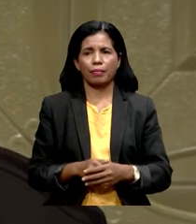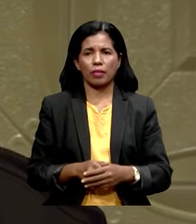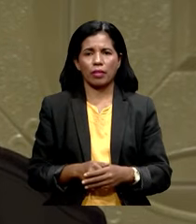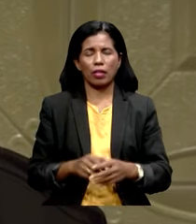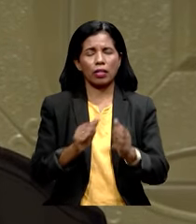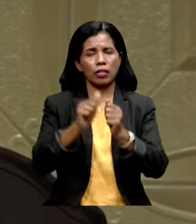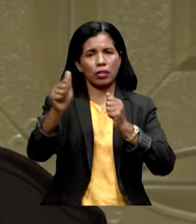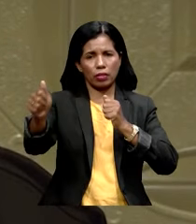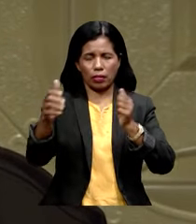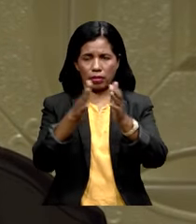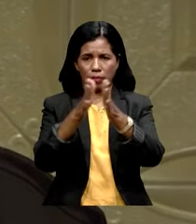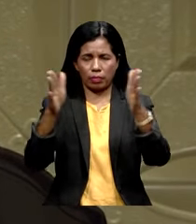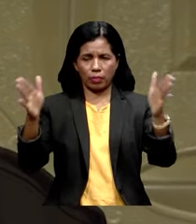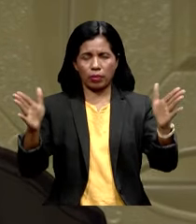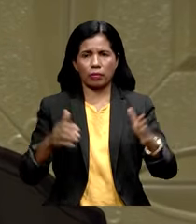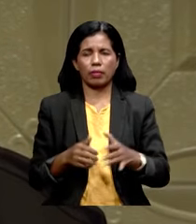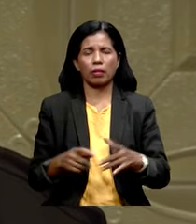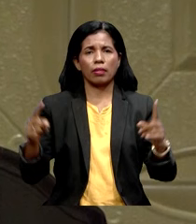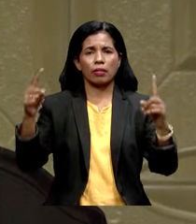Distância bote, para